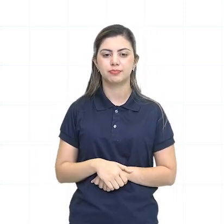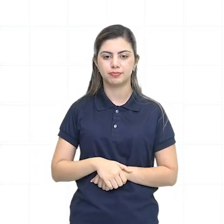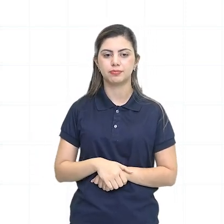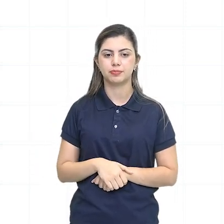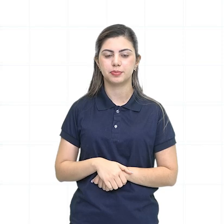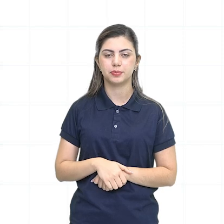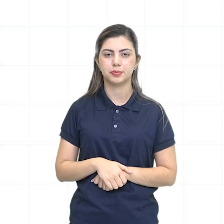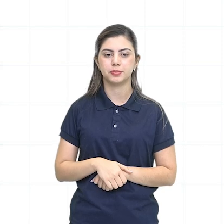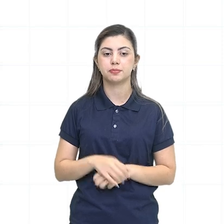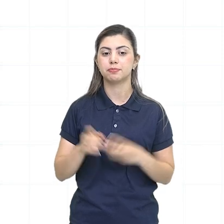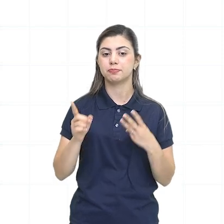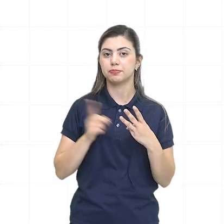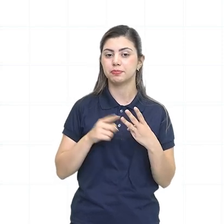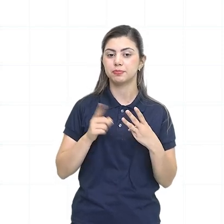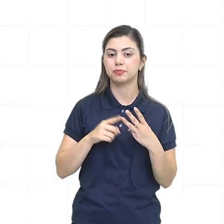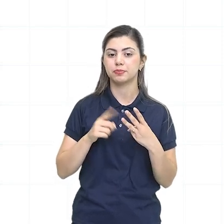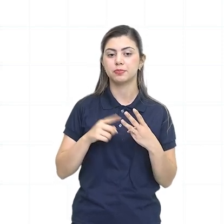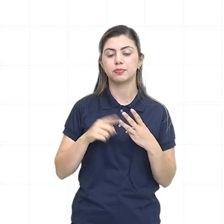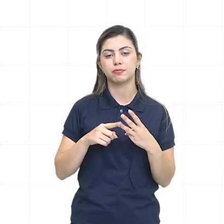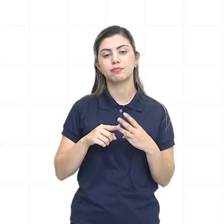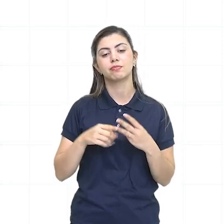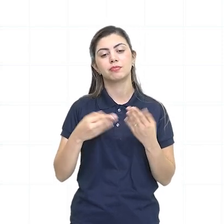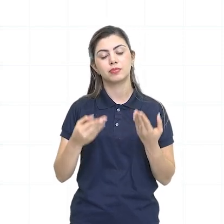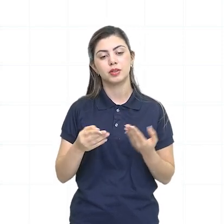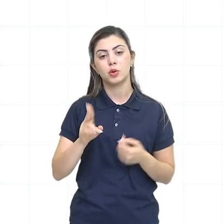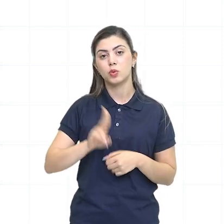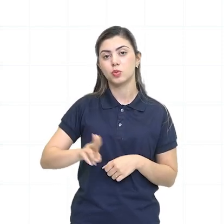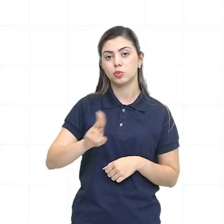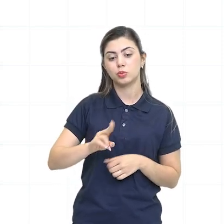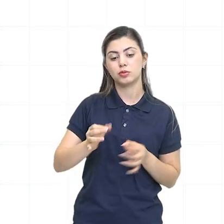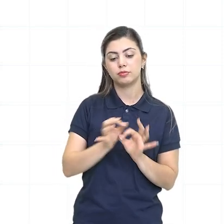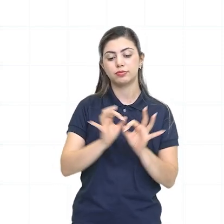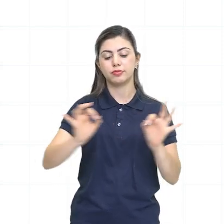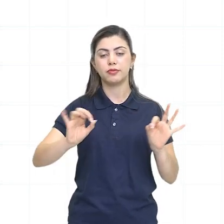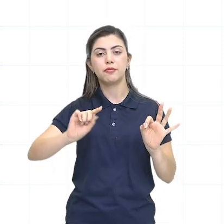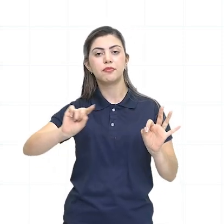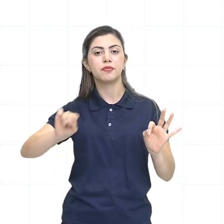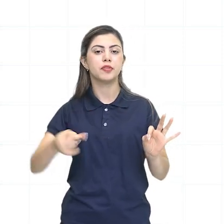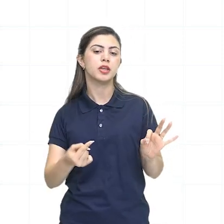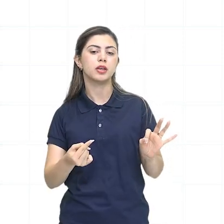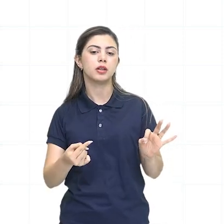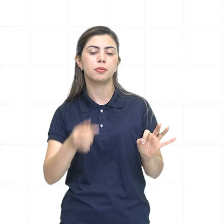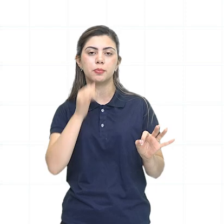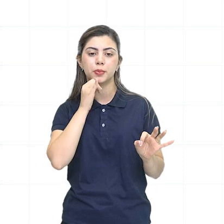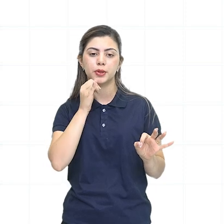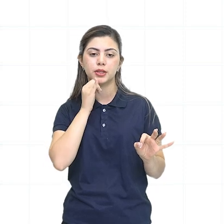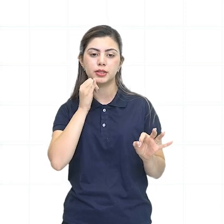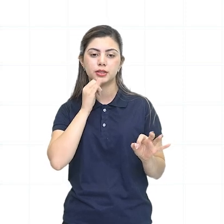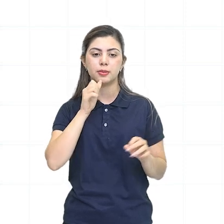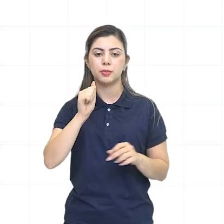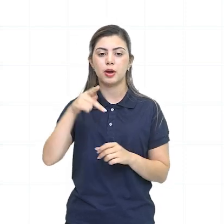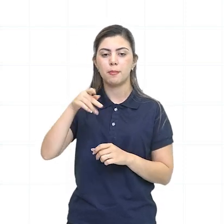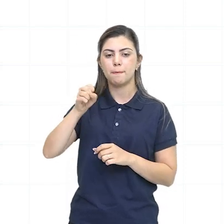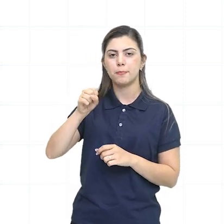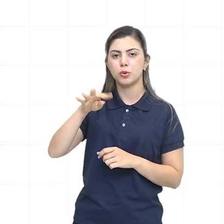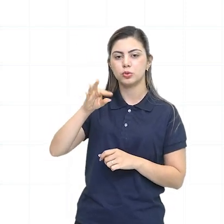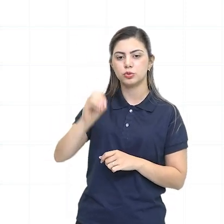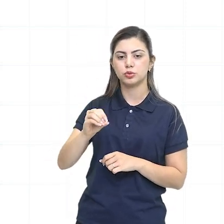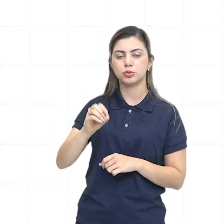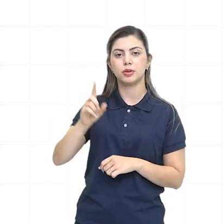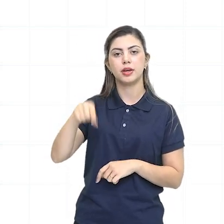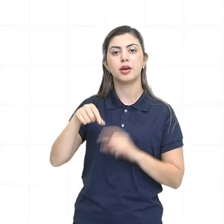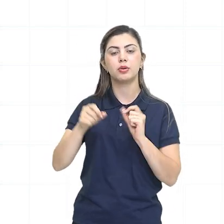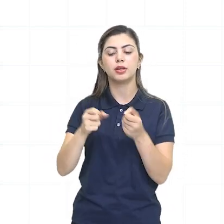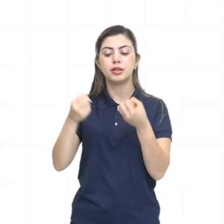tá? 3, também se usa a vírgula para indicar posto. O que é aposto? É